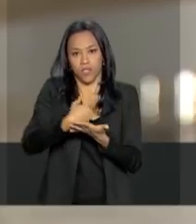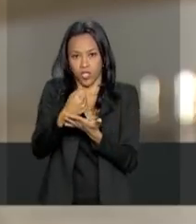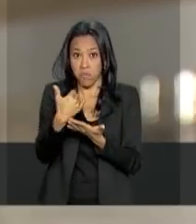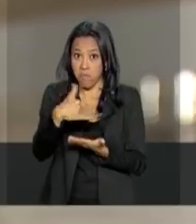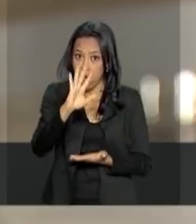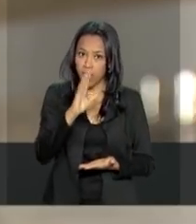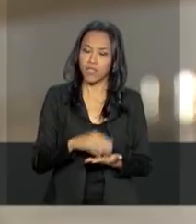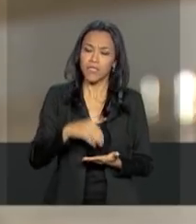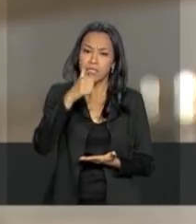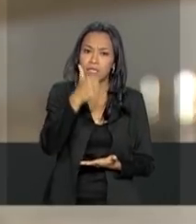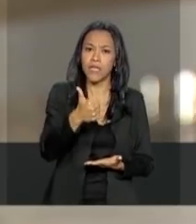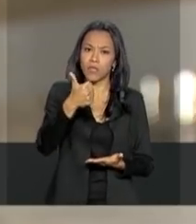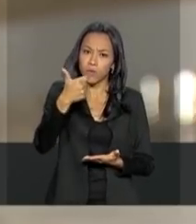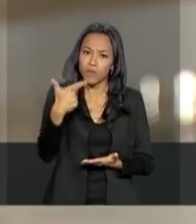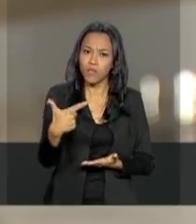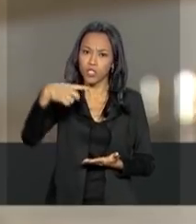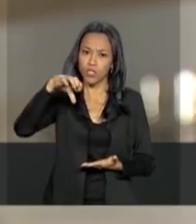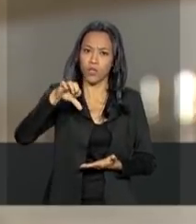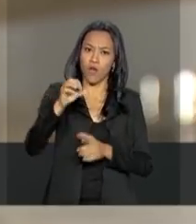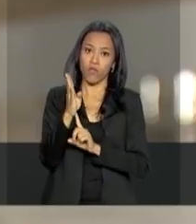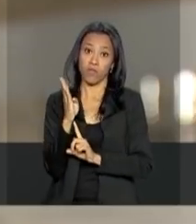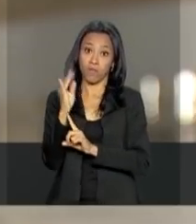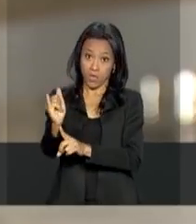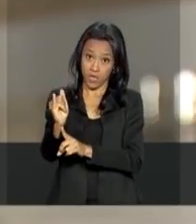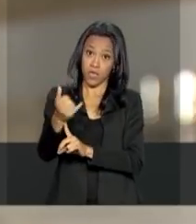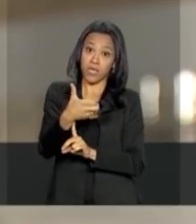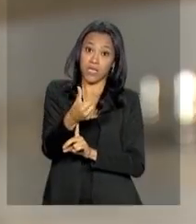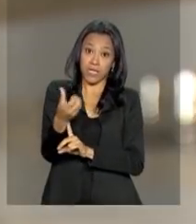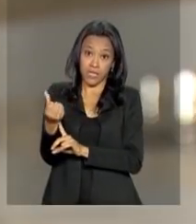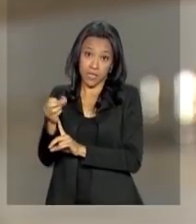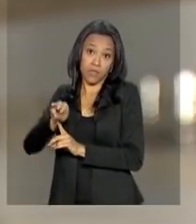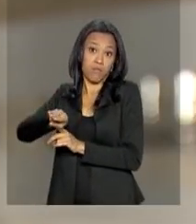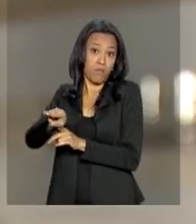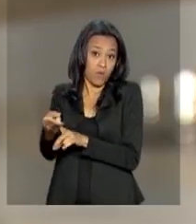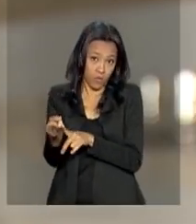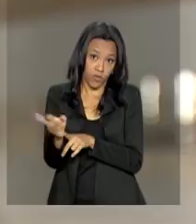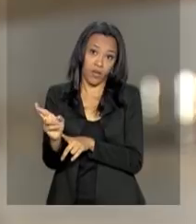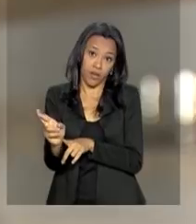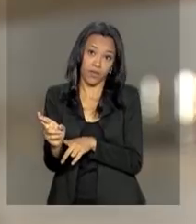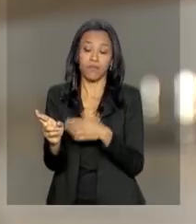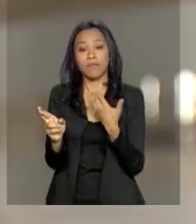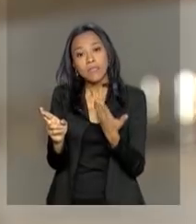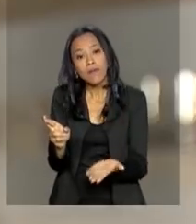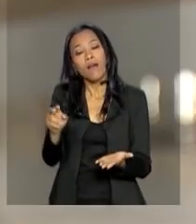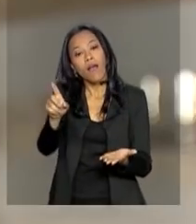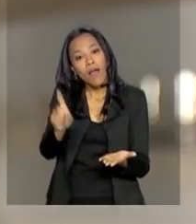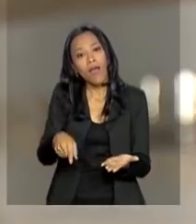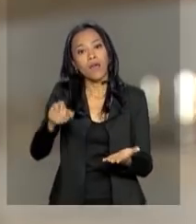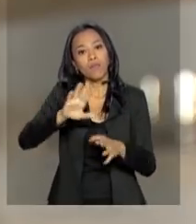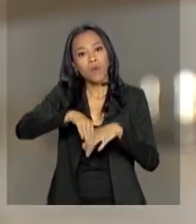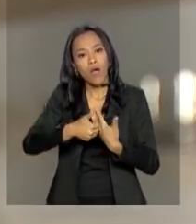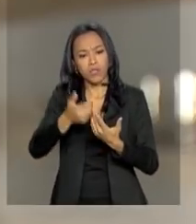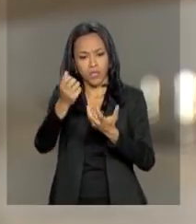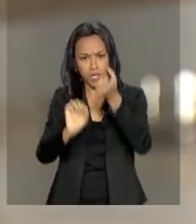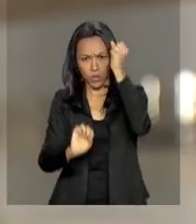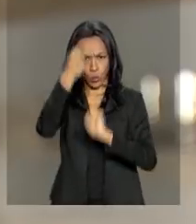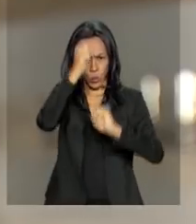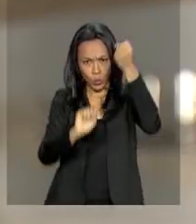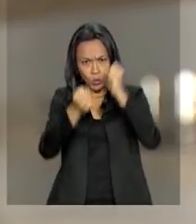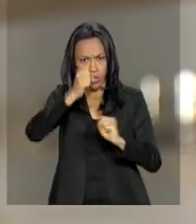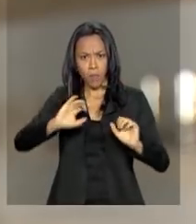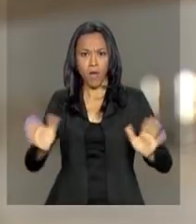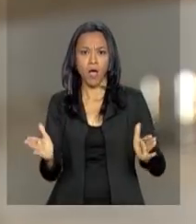mais de 129 bilhões e 600 milhões de reais puxada pelo desempenho da indústria da